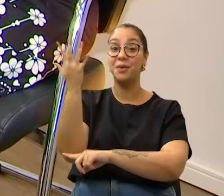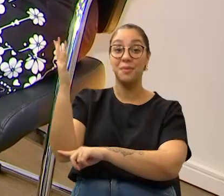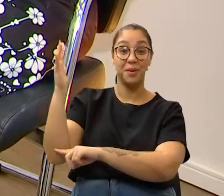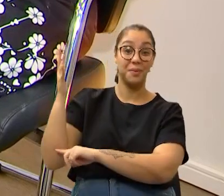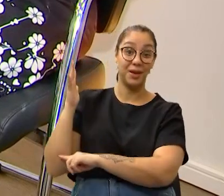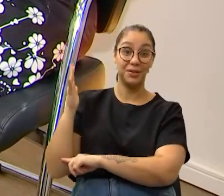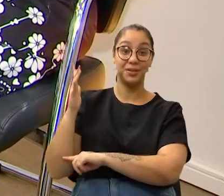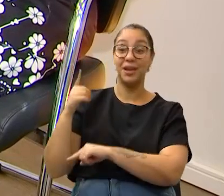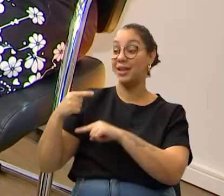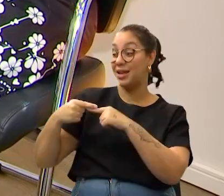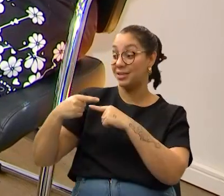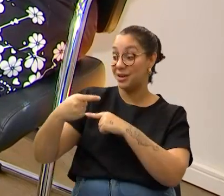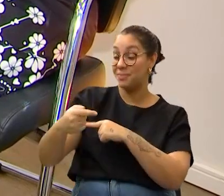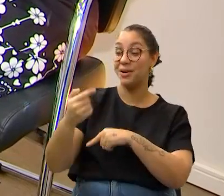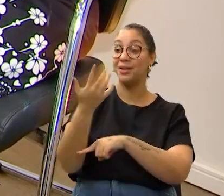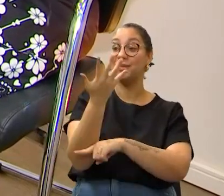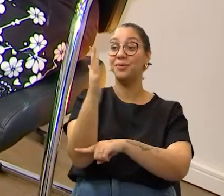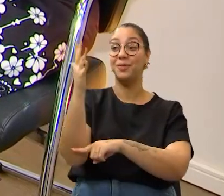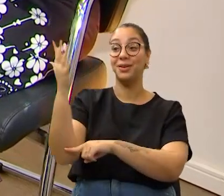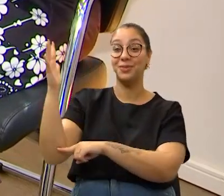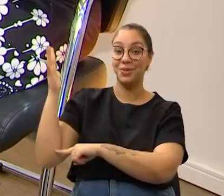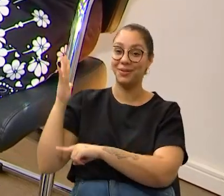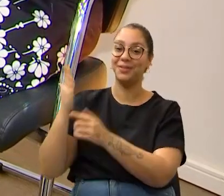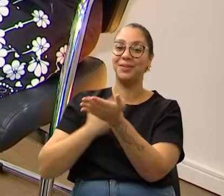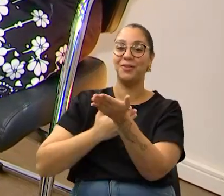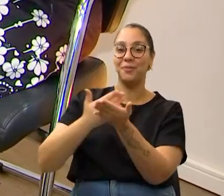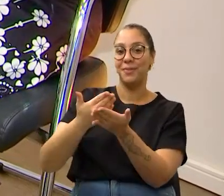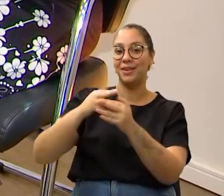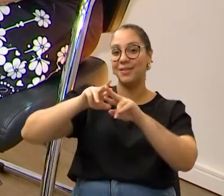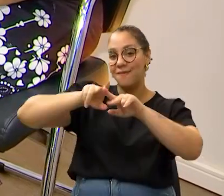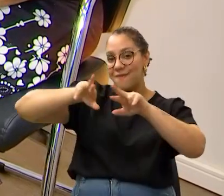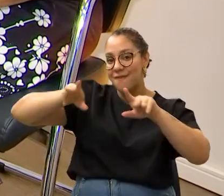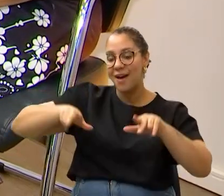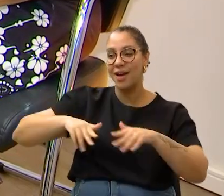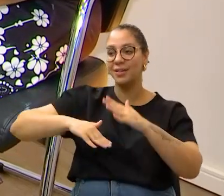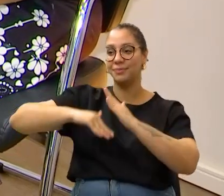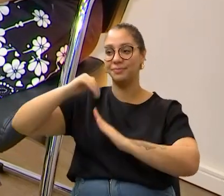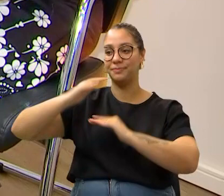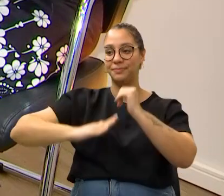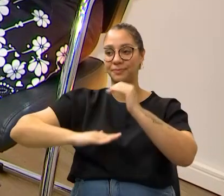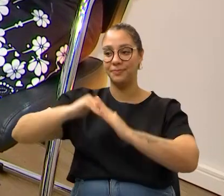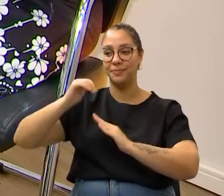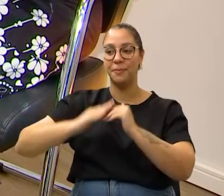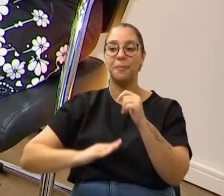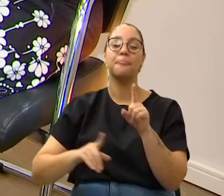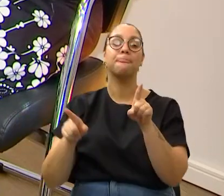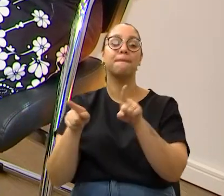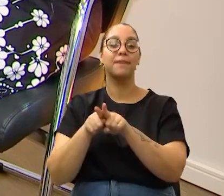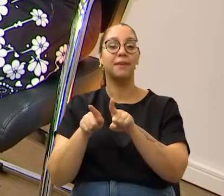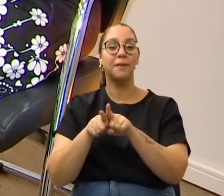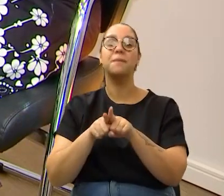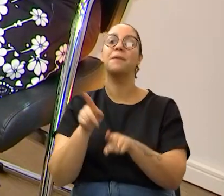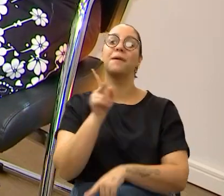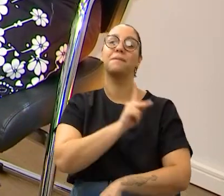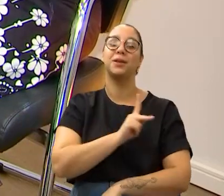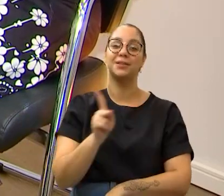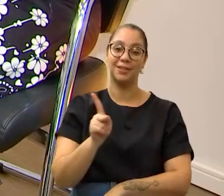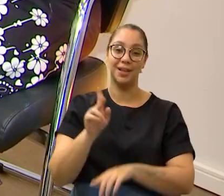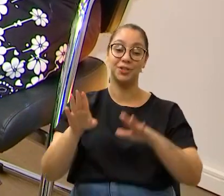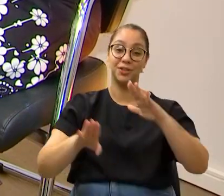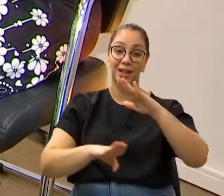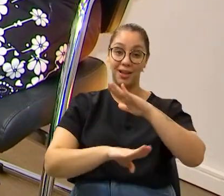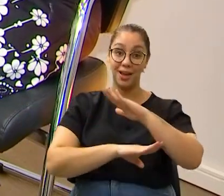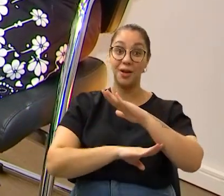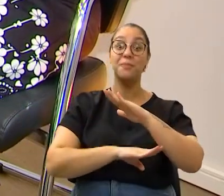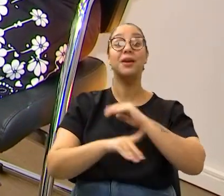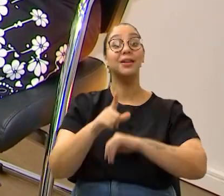a Semana do Meio Ambiente já começa aqui em Campinas com uma série de atividades e o presidente da